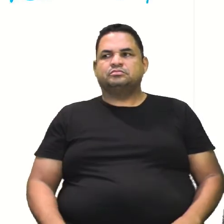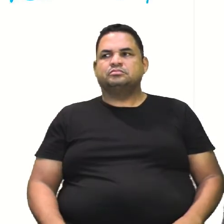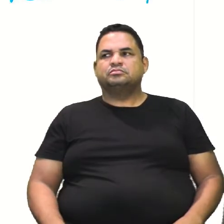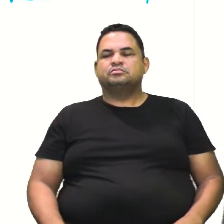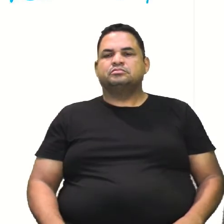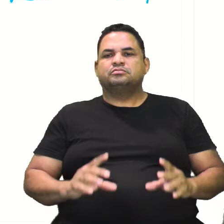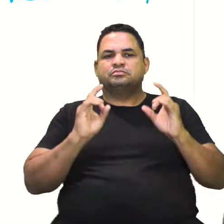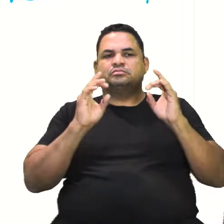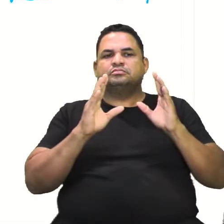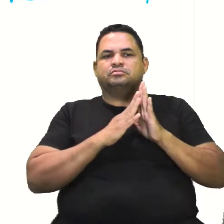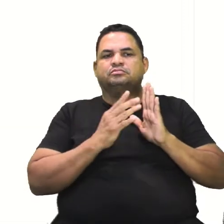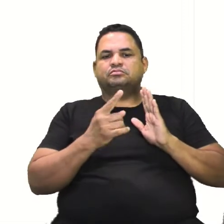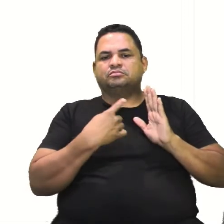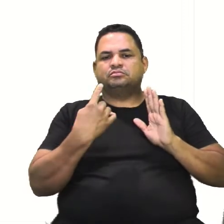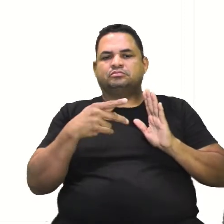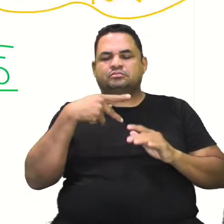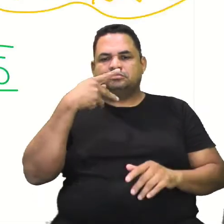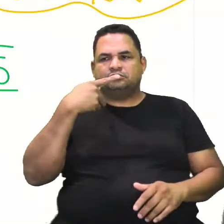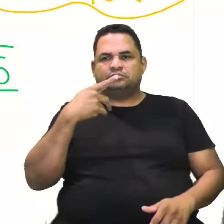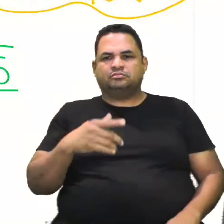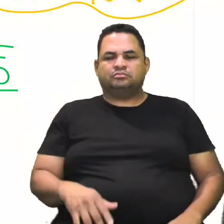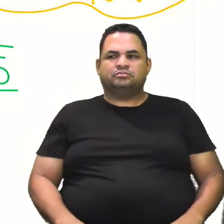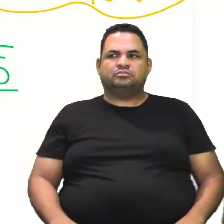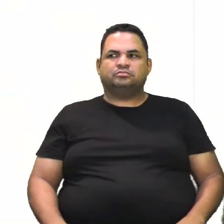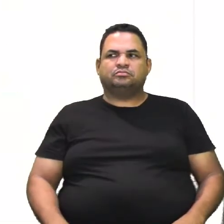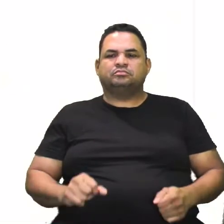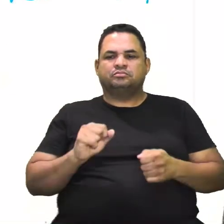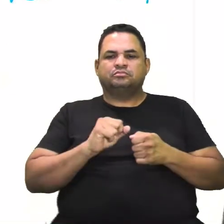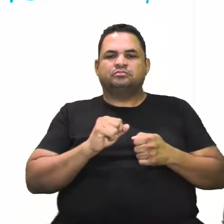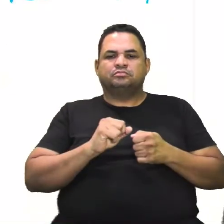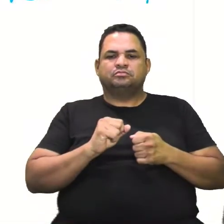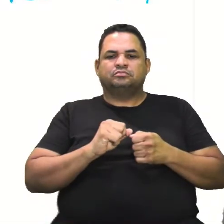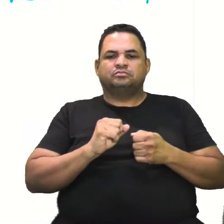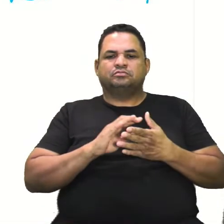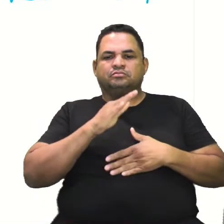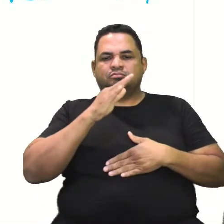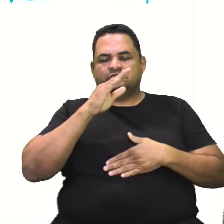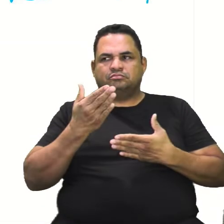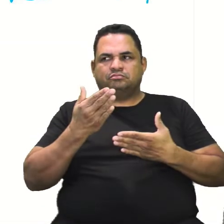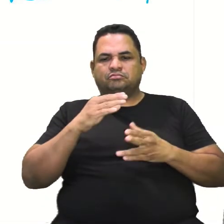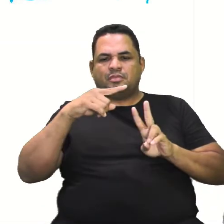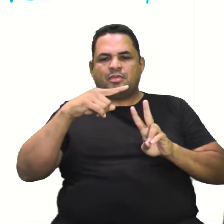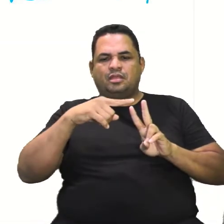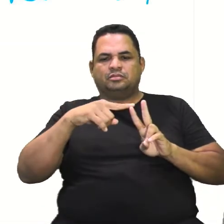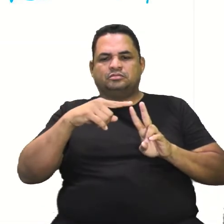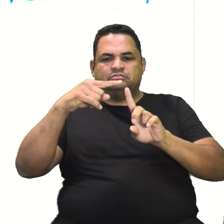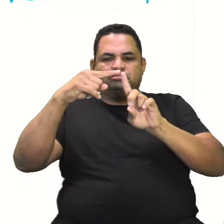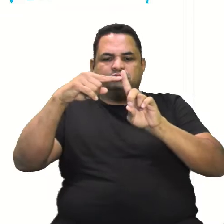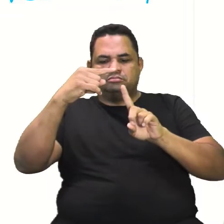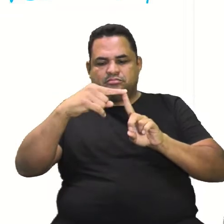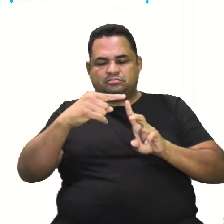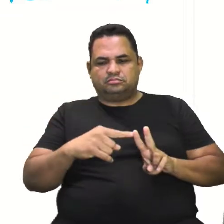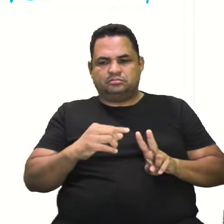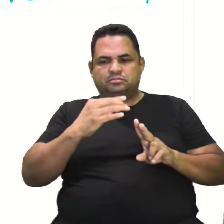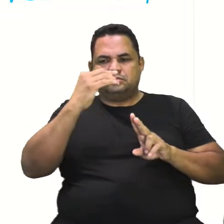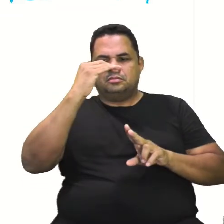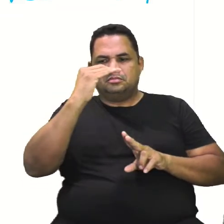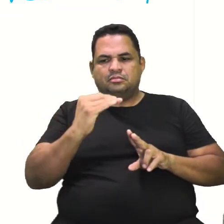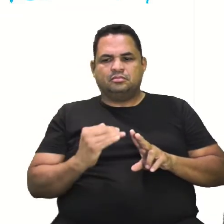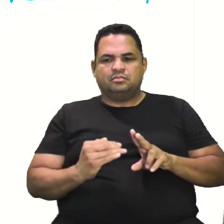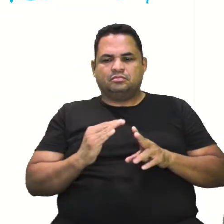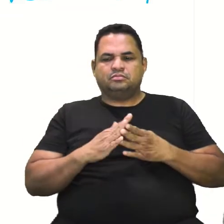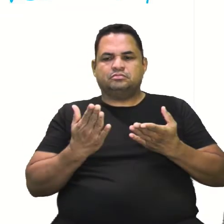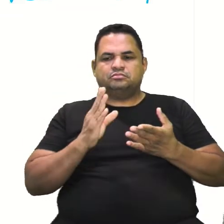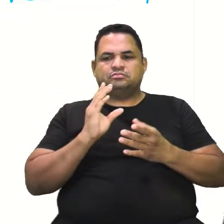1,4. Aqui, ó, o detalhe que nós falamos agora há pouco. Lá, nós fizemos o trabalho de racionalizar, por quê? Porque nós encontramos 5,